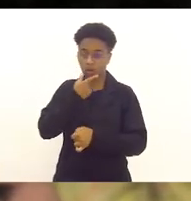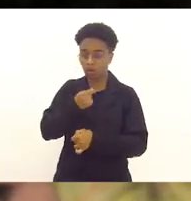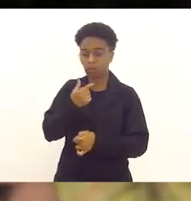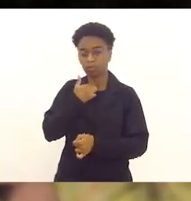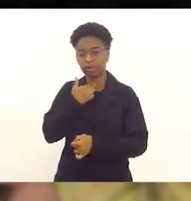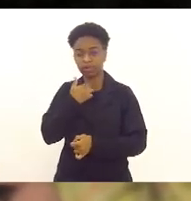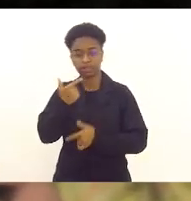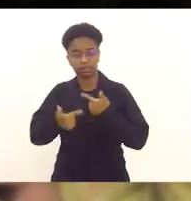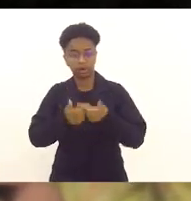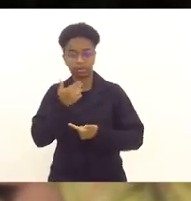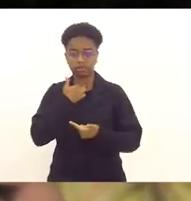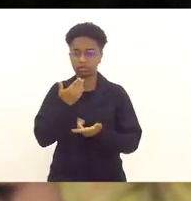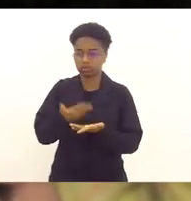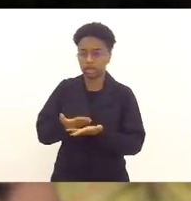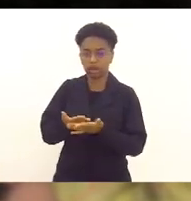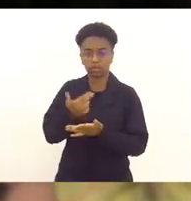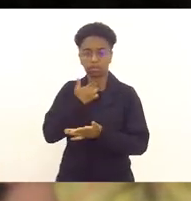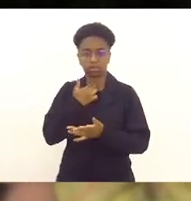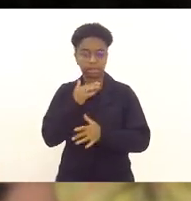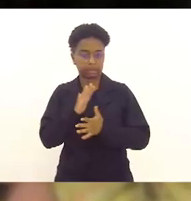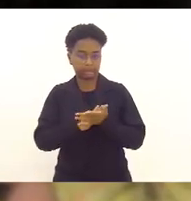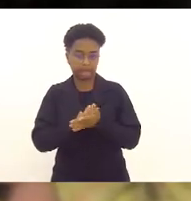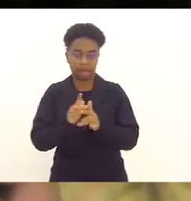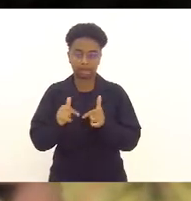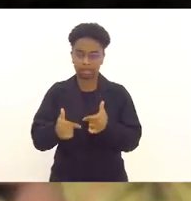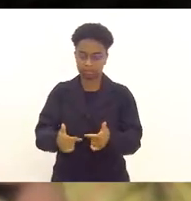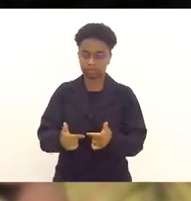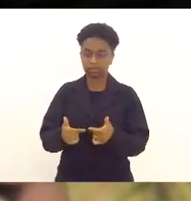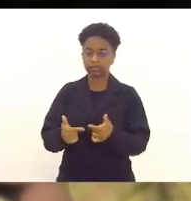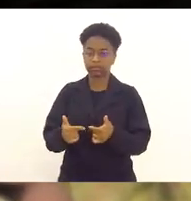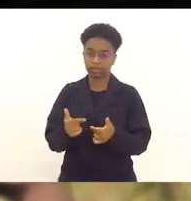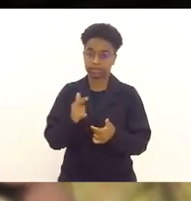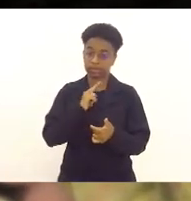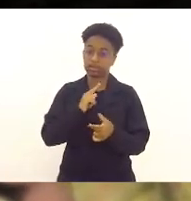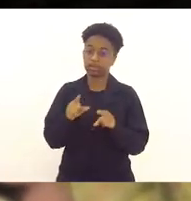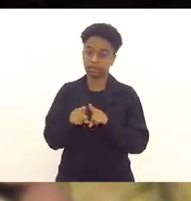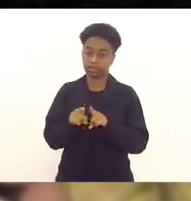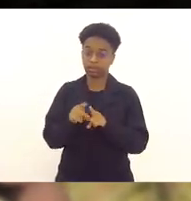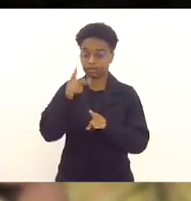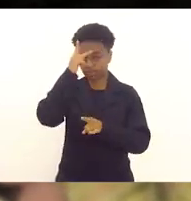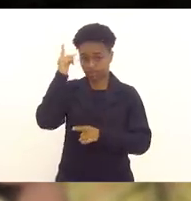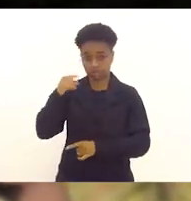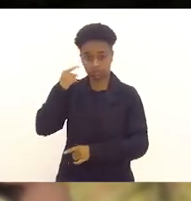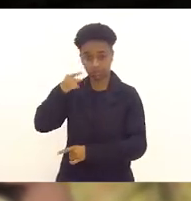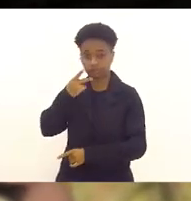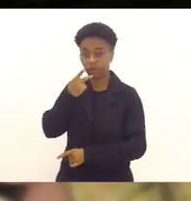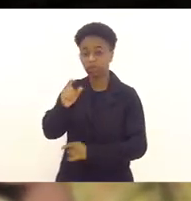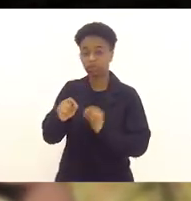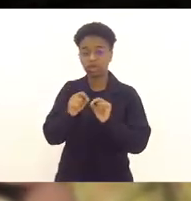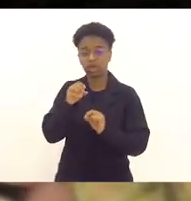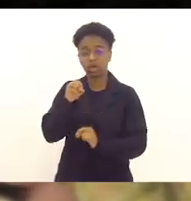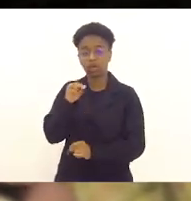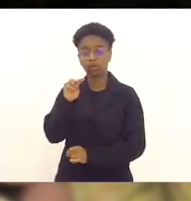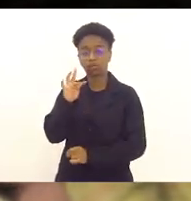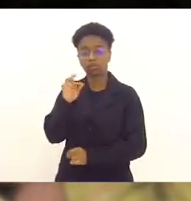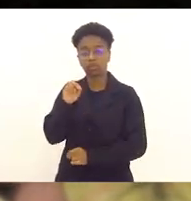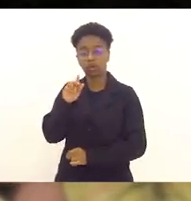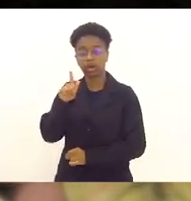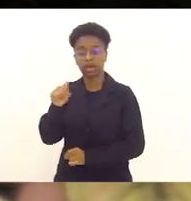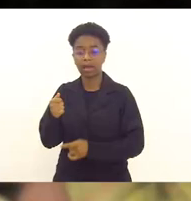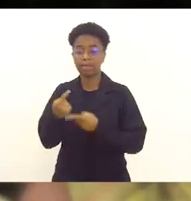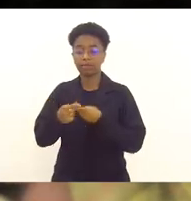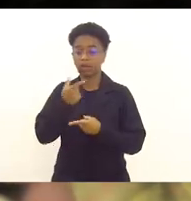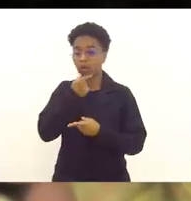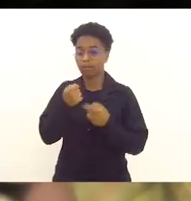trabalhar não podia estudar não podiam fazer nada existe até o pessoal do direito antigamente sabe disso outorga o que história né o cara tinha